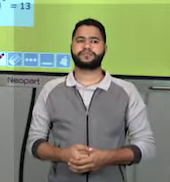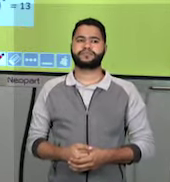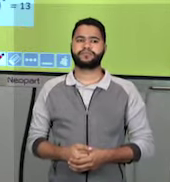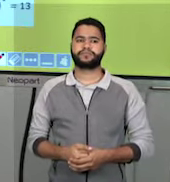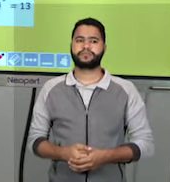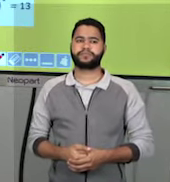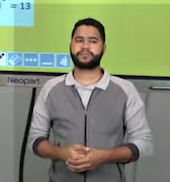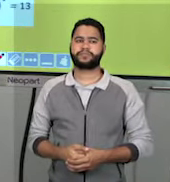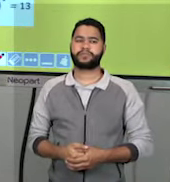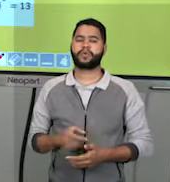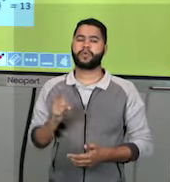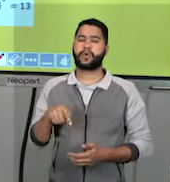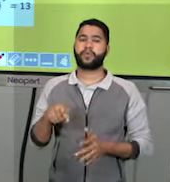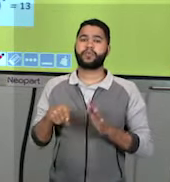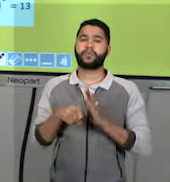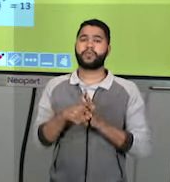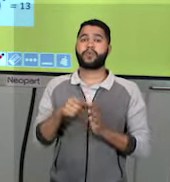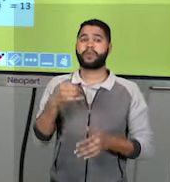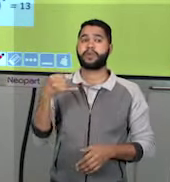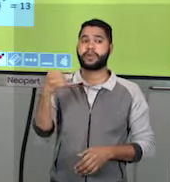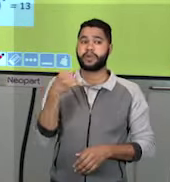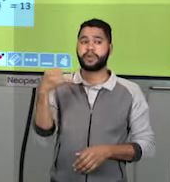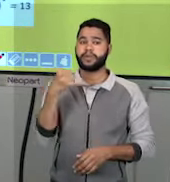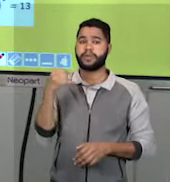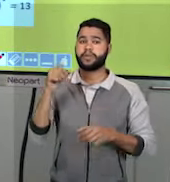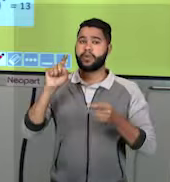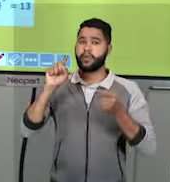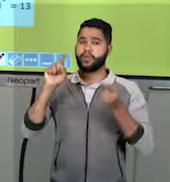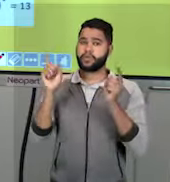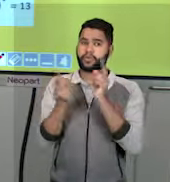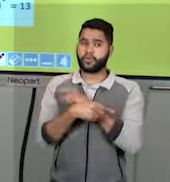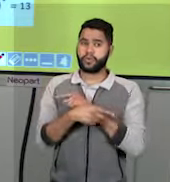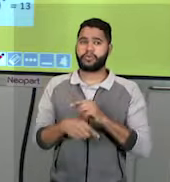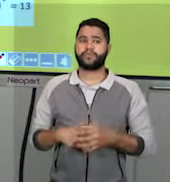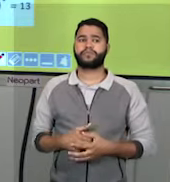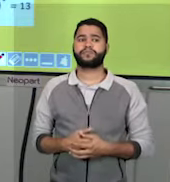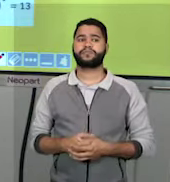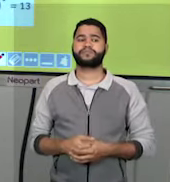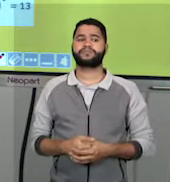com expoente negativo eu faço a inversão. Então, aqui, ó, 1 meio